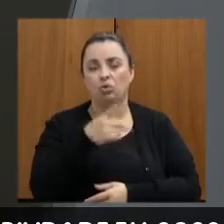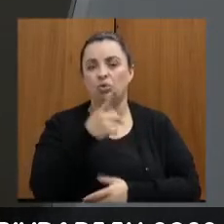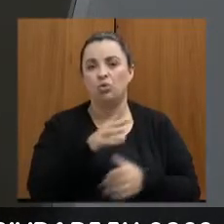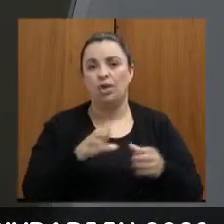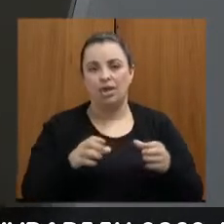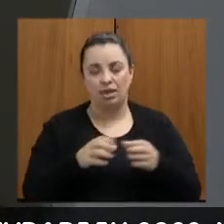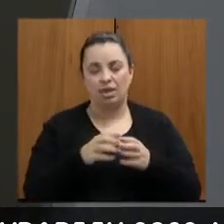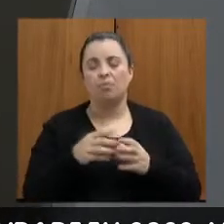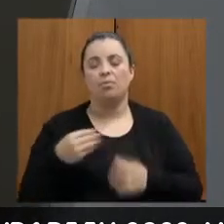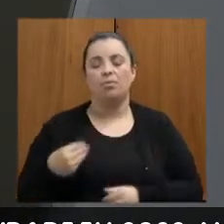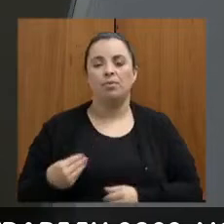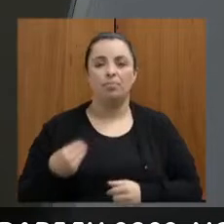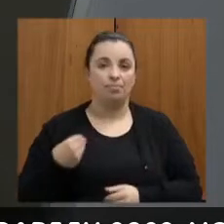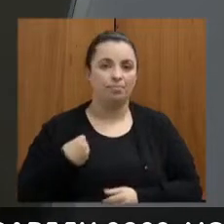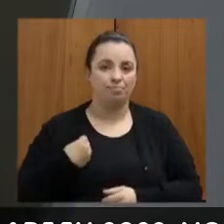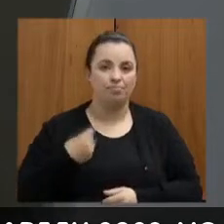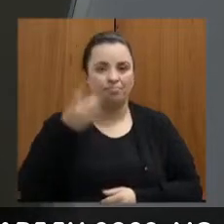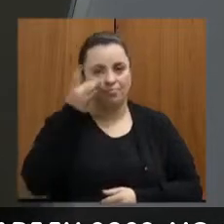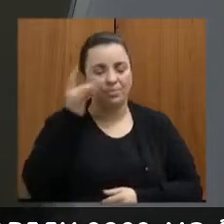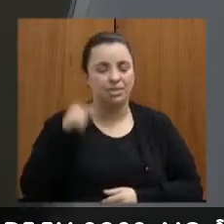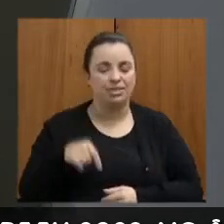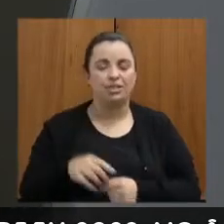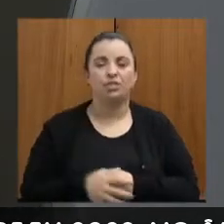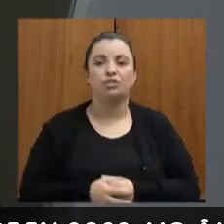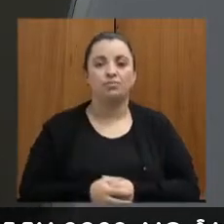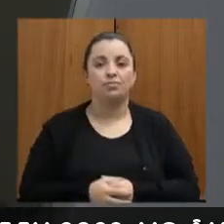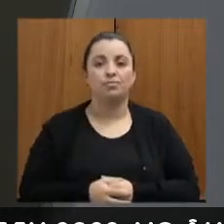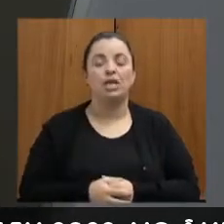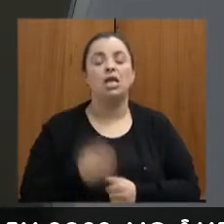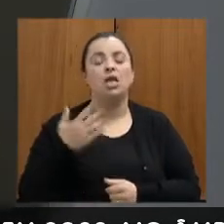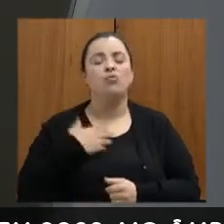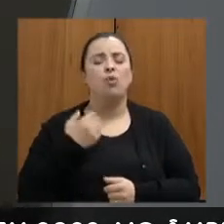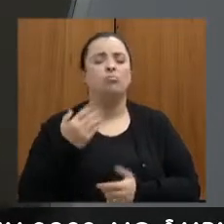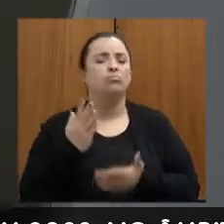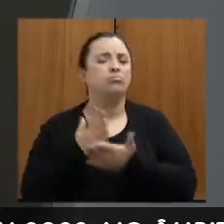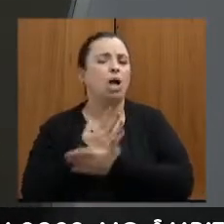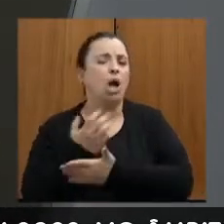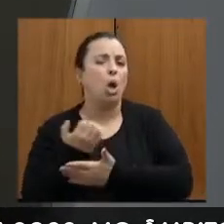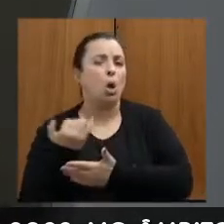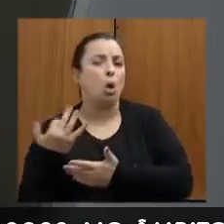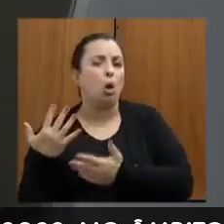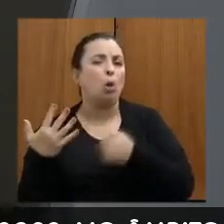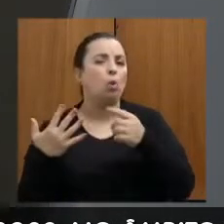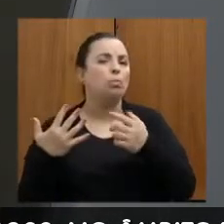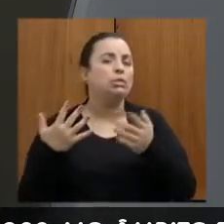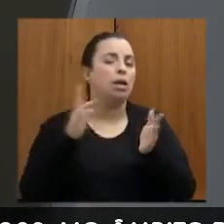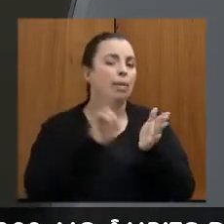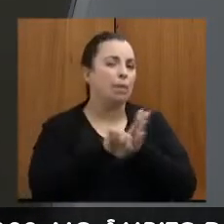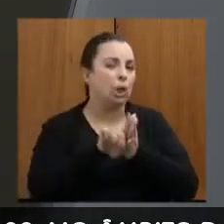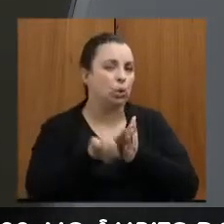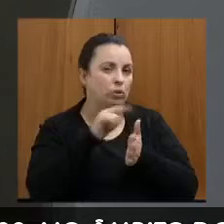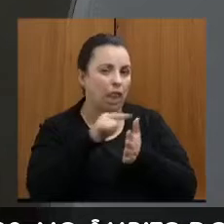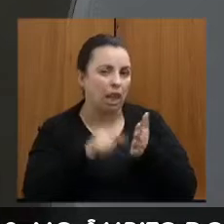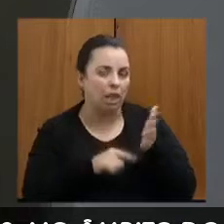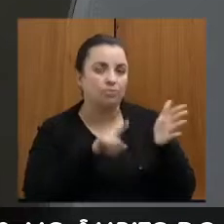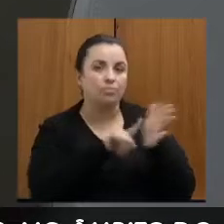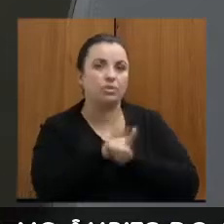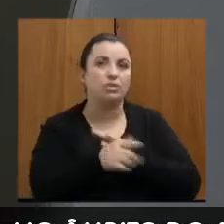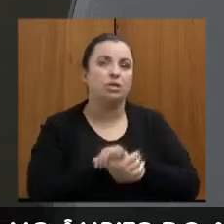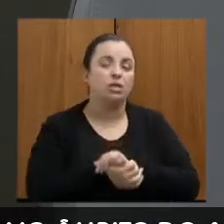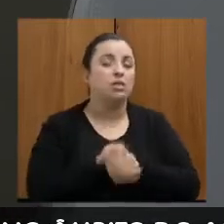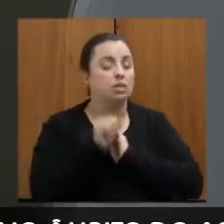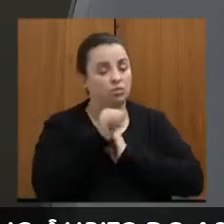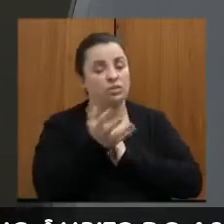sua equipe né que presente e secretário eu vou fazer algumas perguntas e aí você quiser que eu